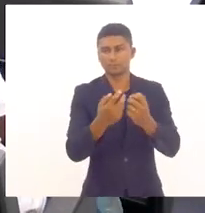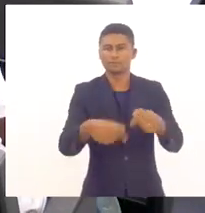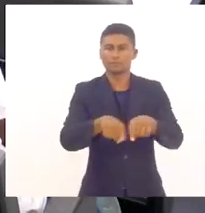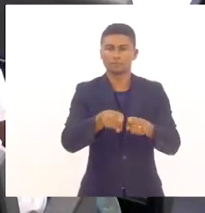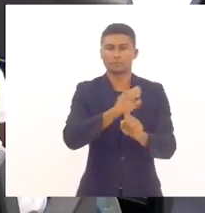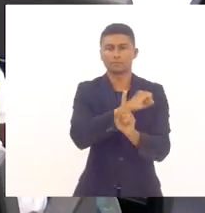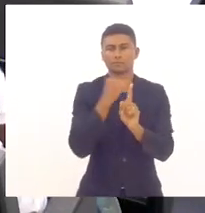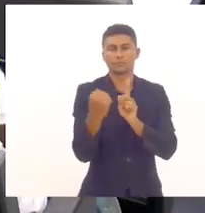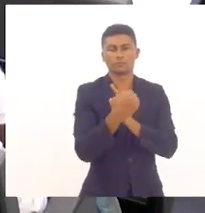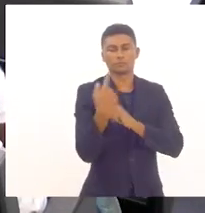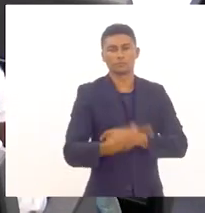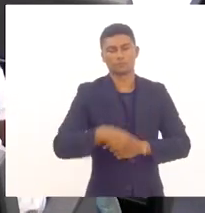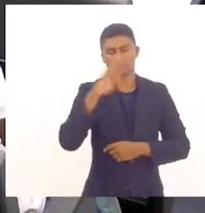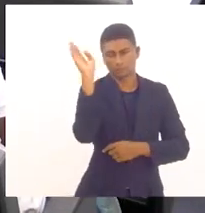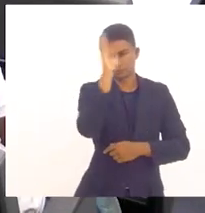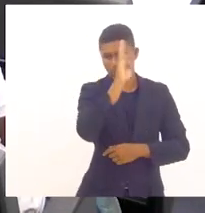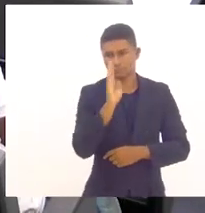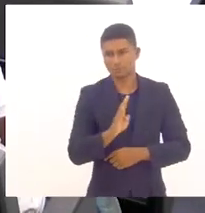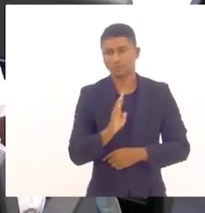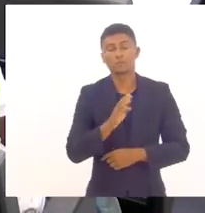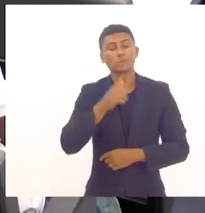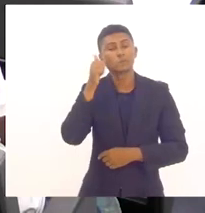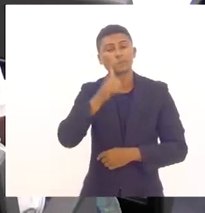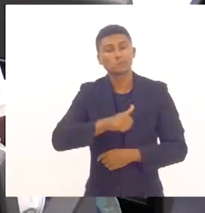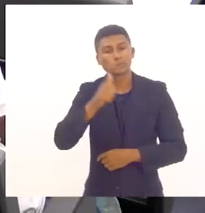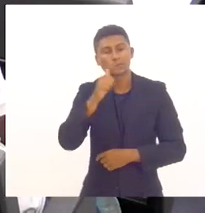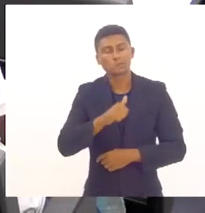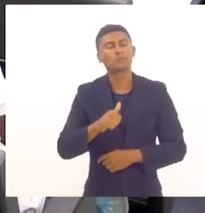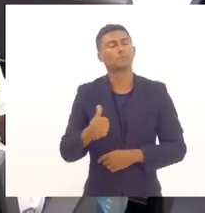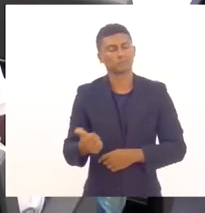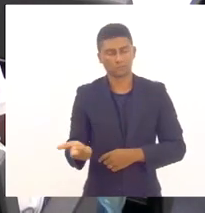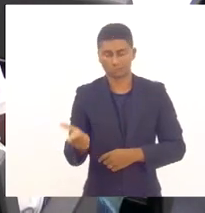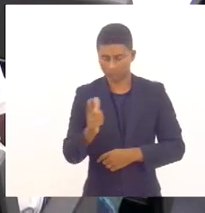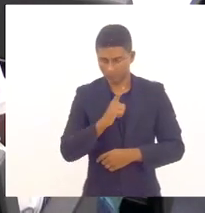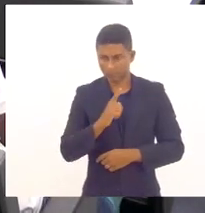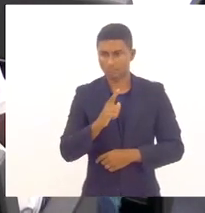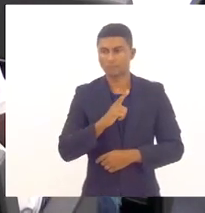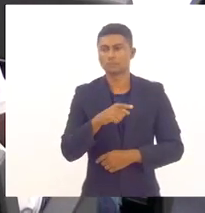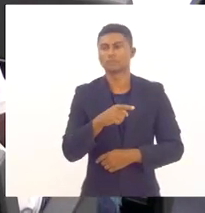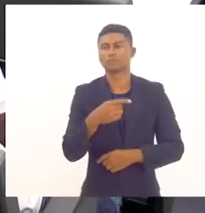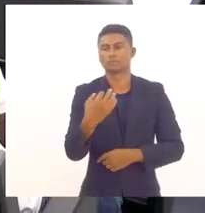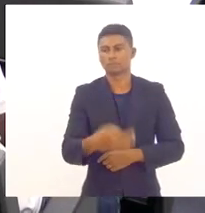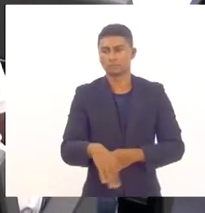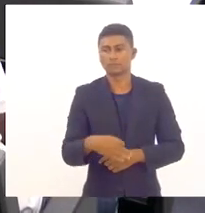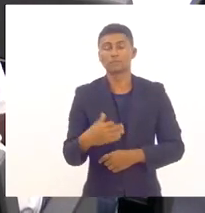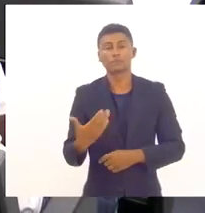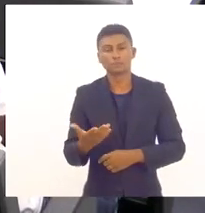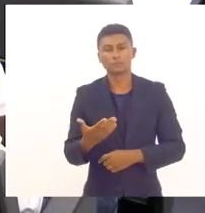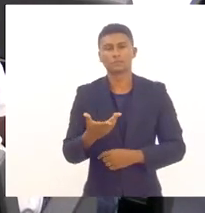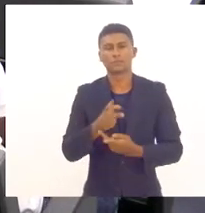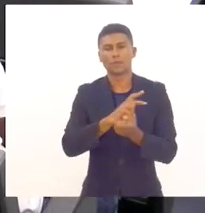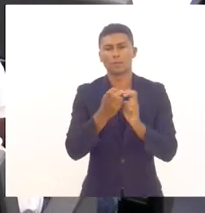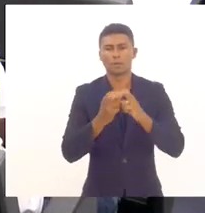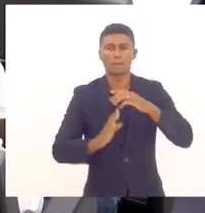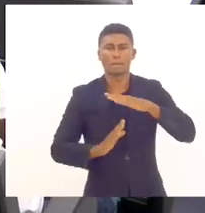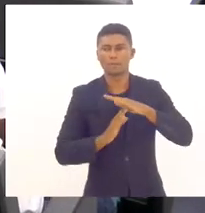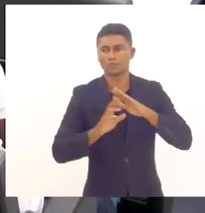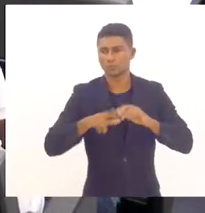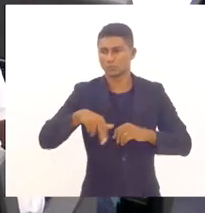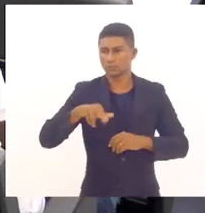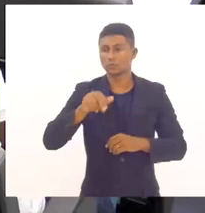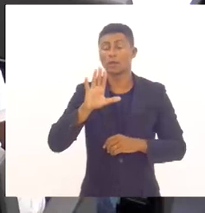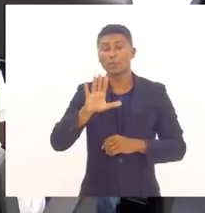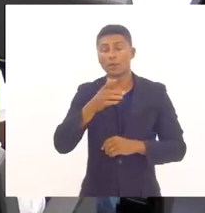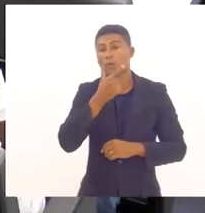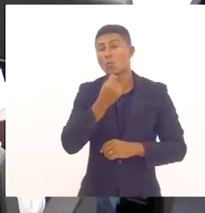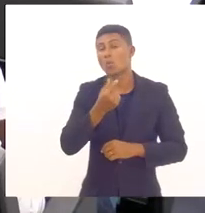sociedade brasileira, a mulher tem um lugar. De fato, a capoeira nunca nos impediu, por isso nós estamos aqui. Mas os